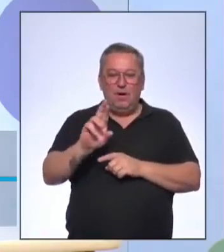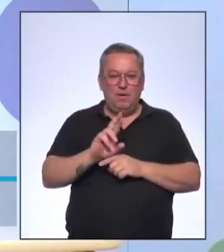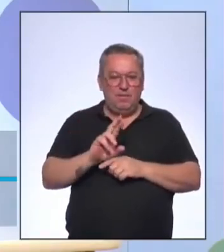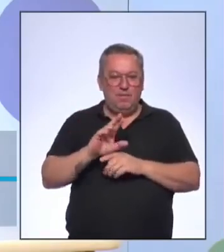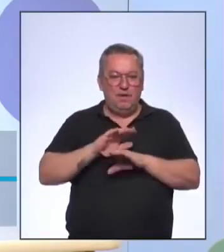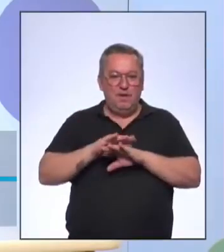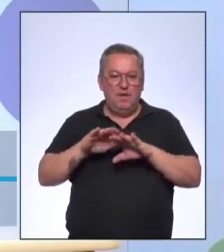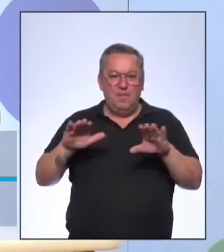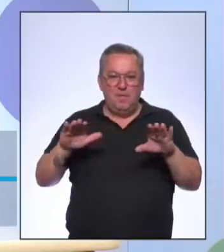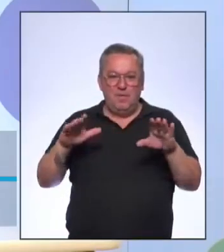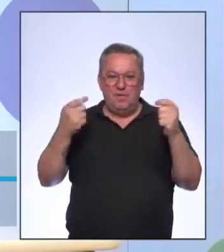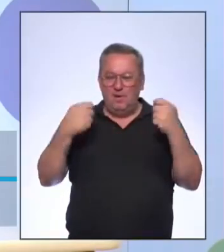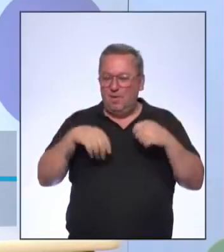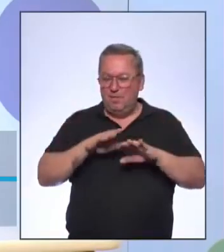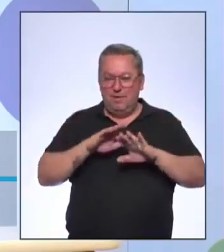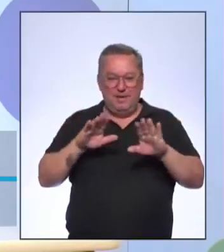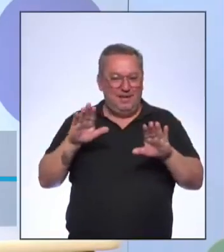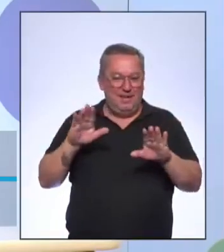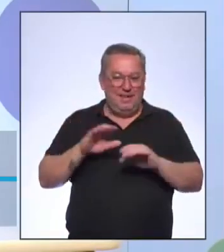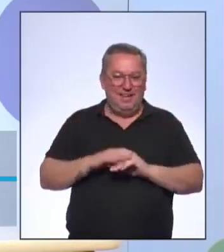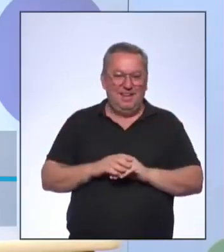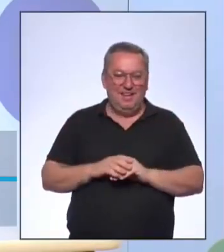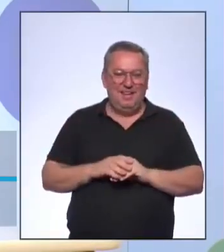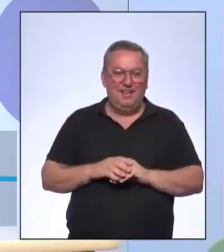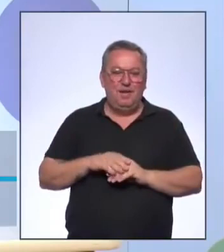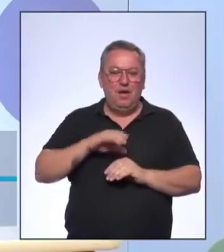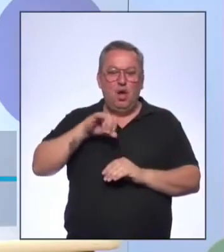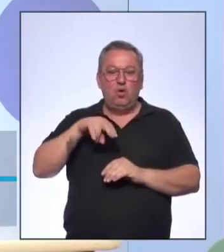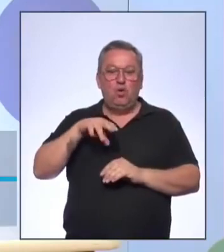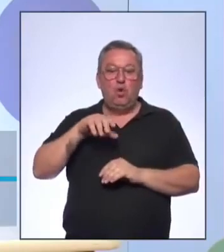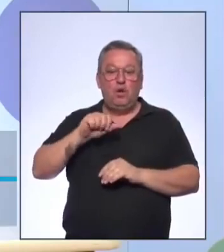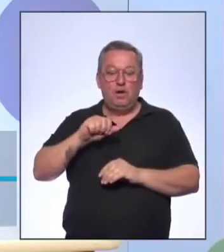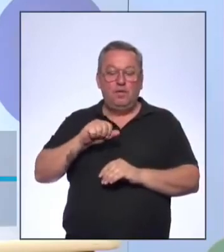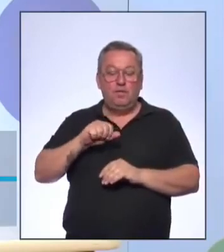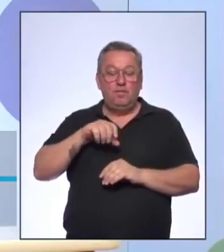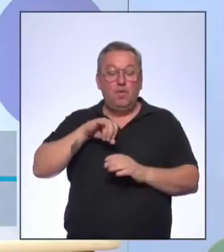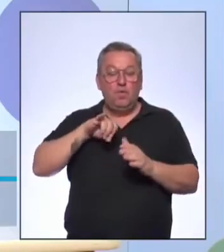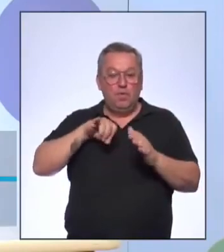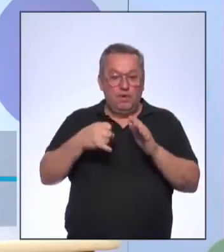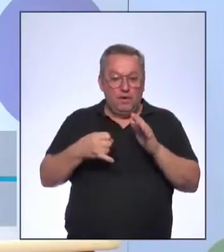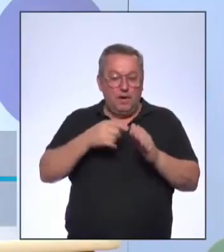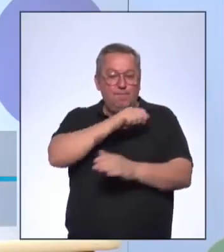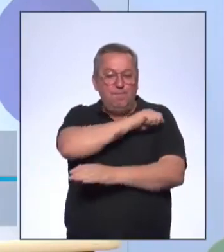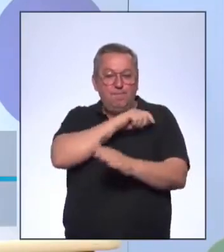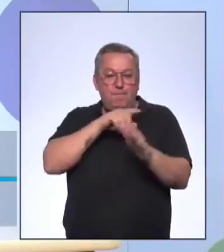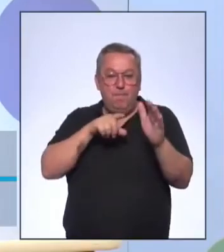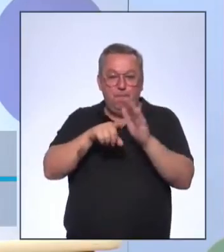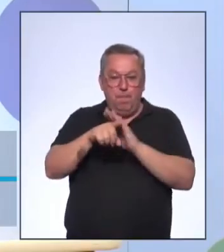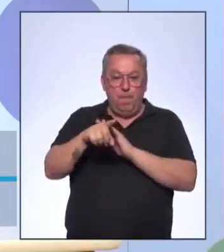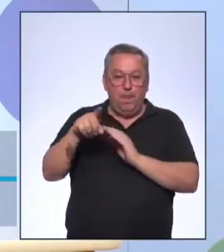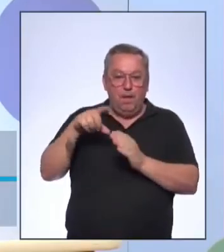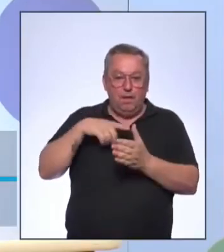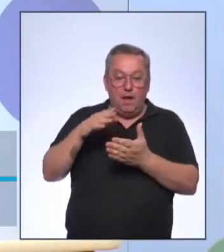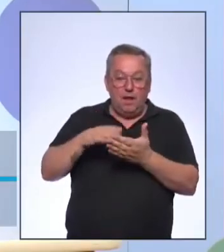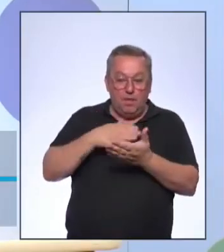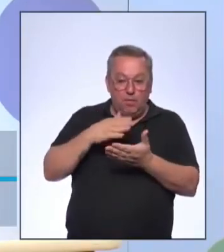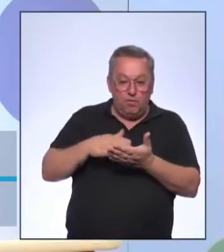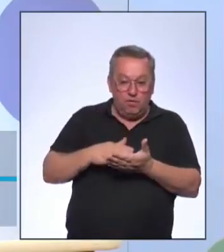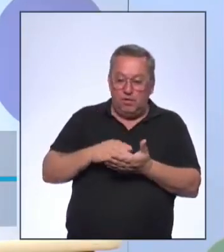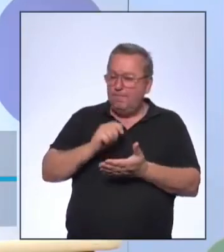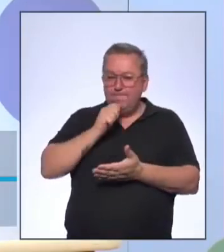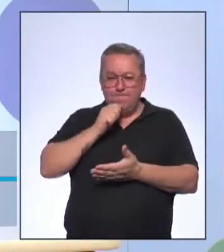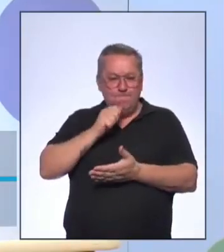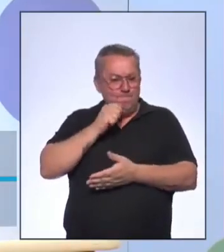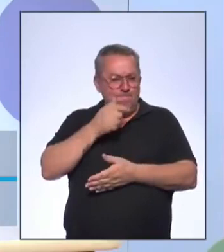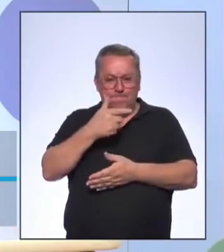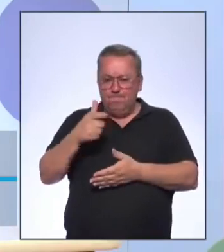no flip e acabou a atividade. Ô, Jonas, deixa eu só aproveitar, tem aluno ainda perguntando. Está na apostila? Não, gente, essa atividade